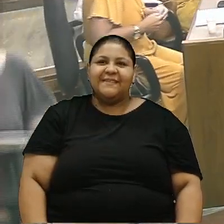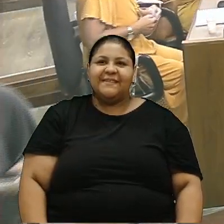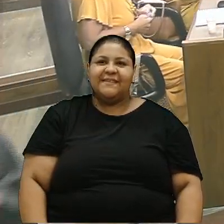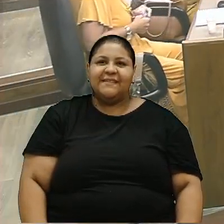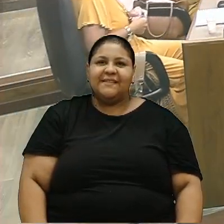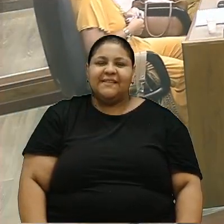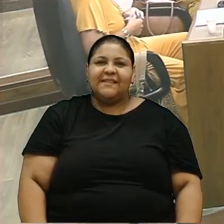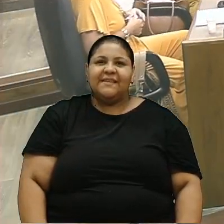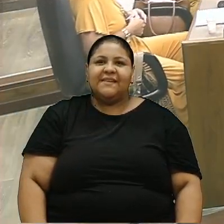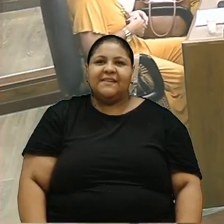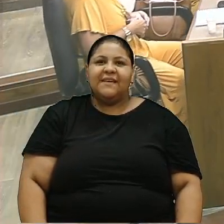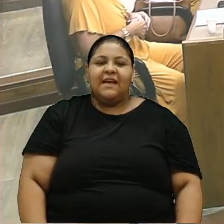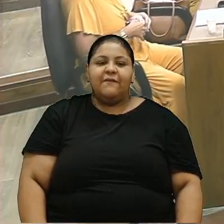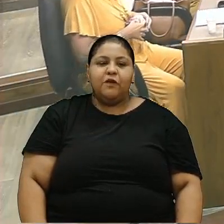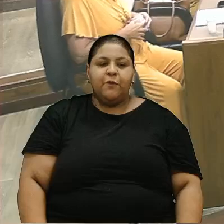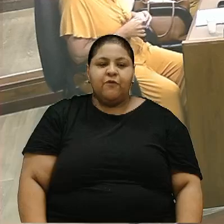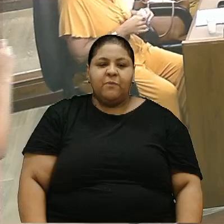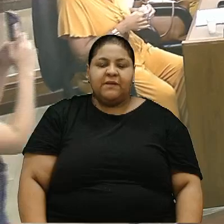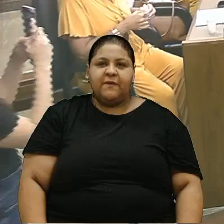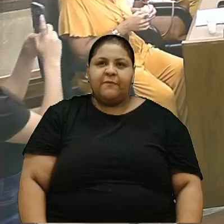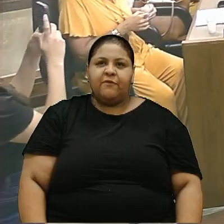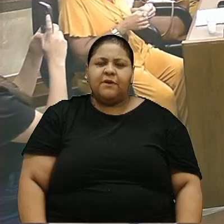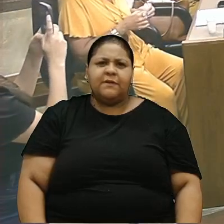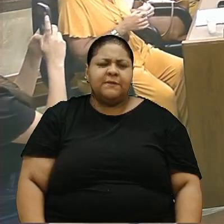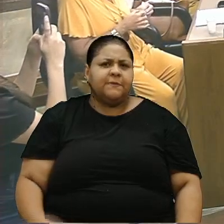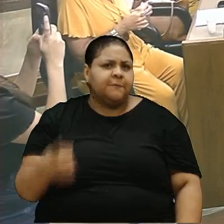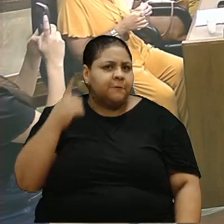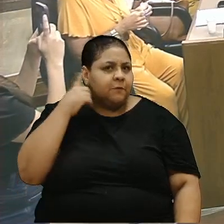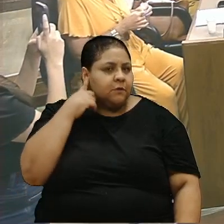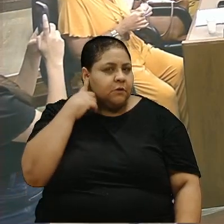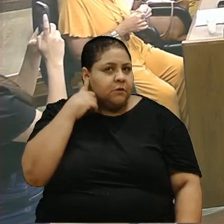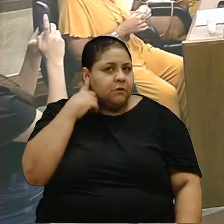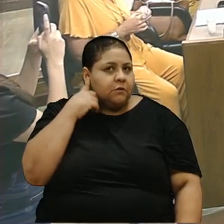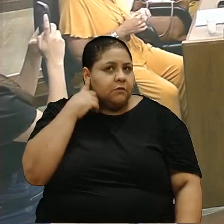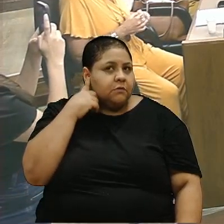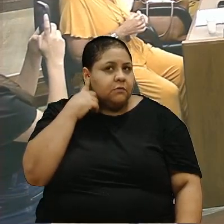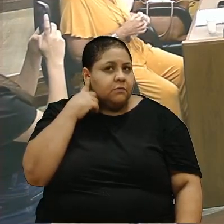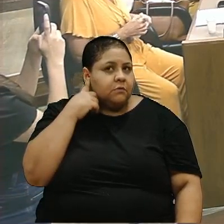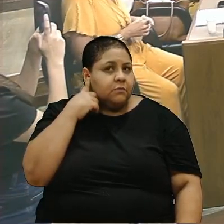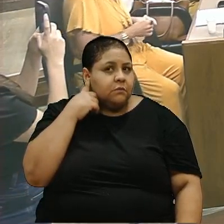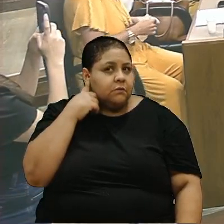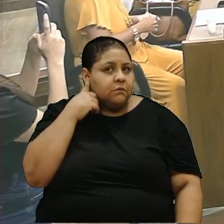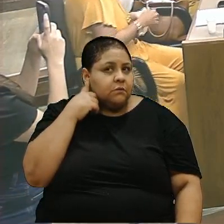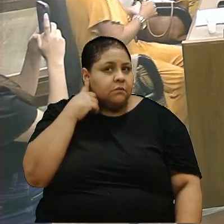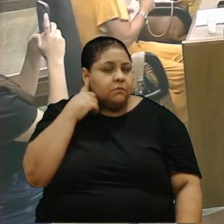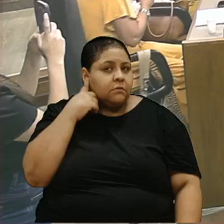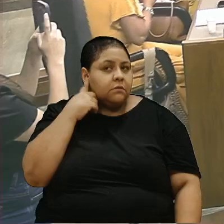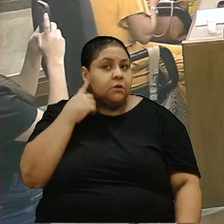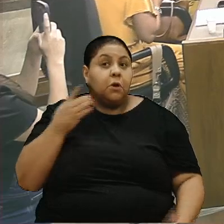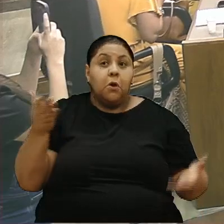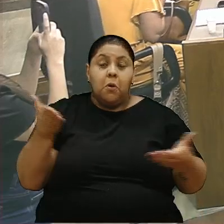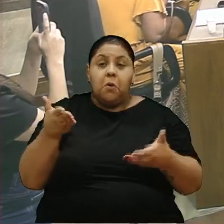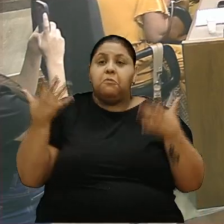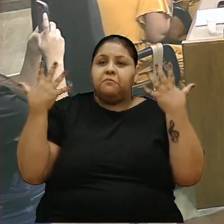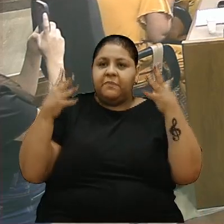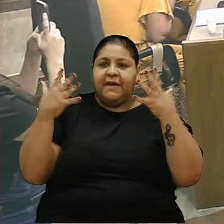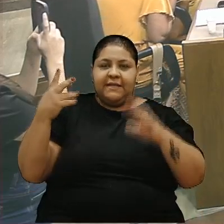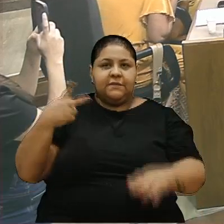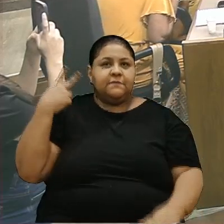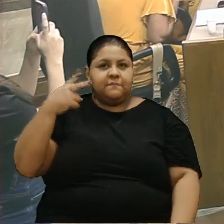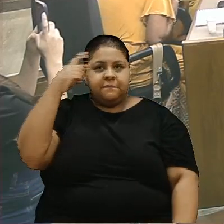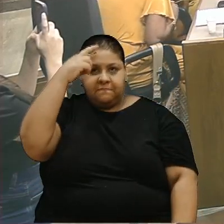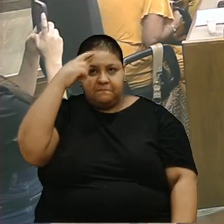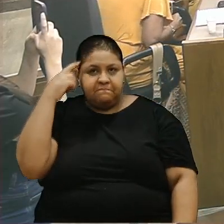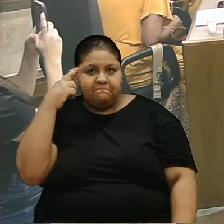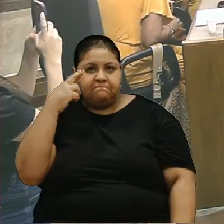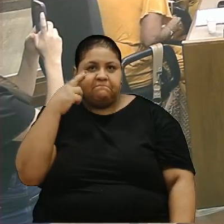se anteciparam, senhor presidente, né? O meu voto de congratulações hoje, então, seria para o vereador Rafael Bueno, né? Um exemplo de